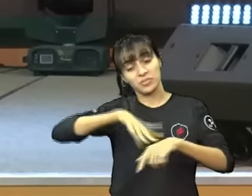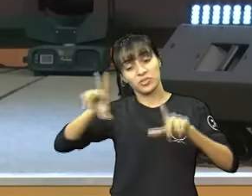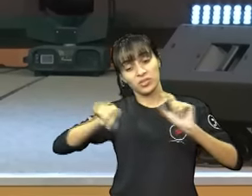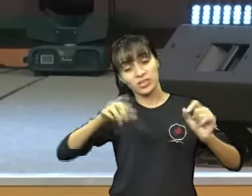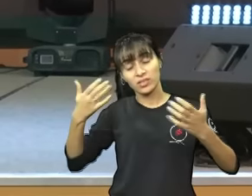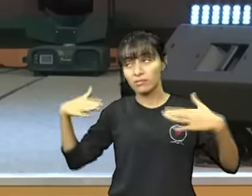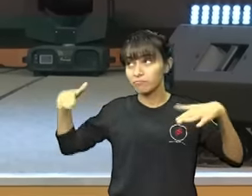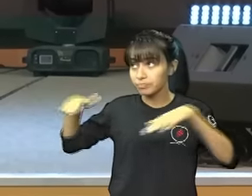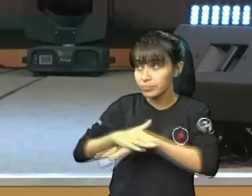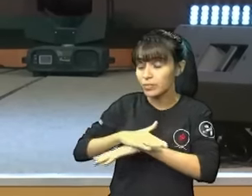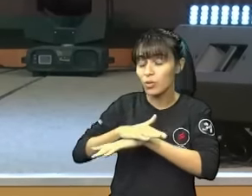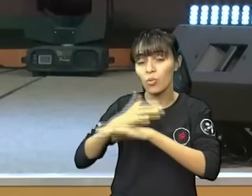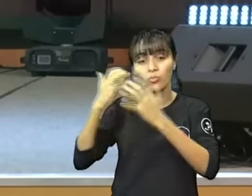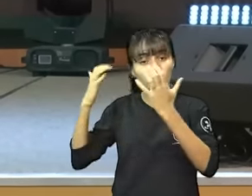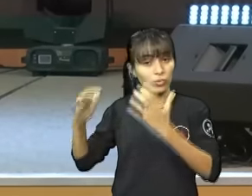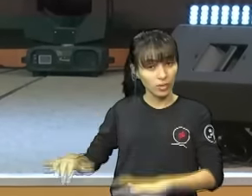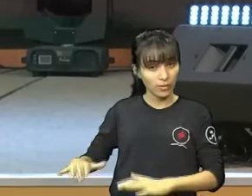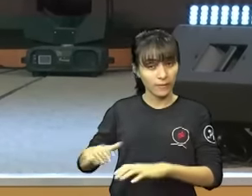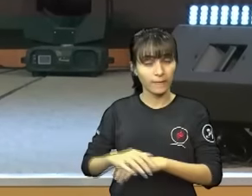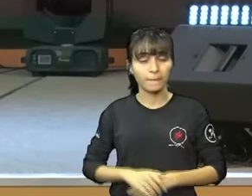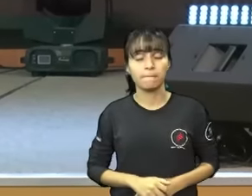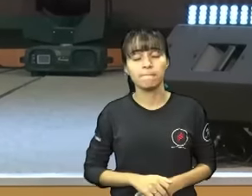quer submeter a ele ou não